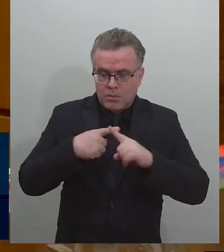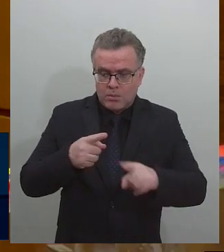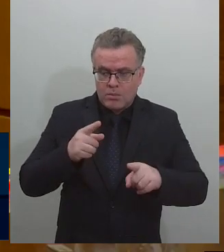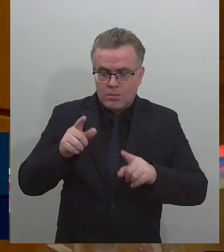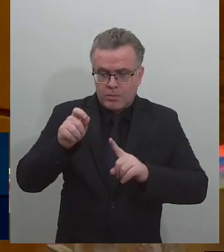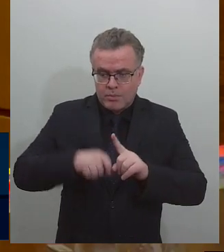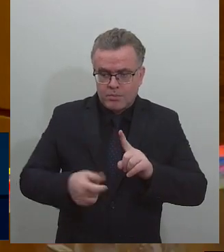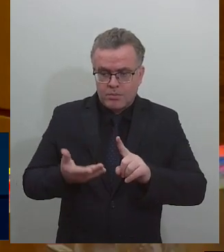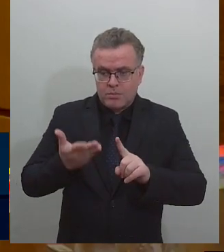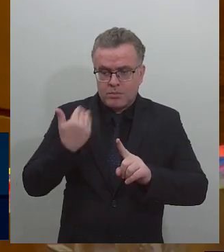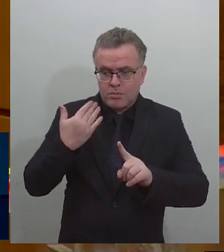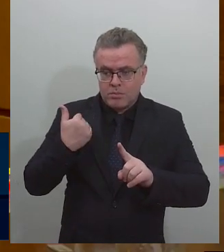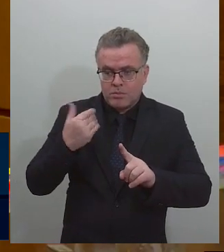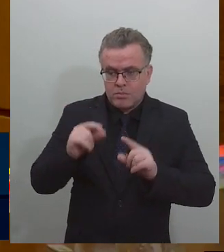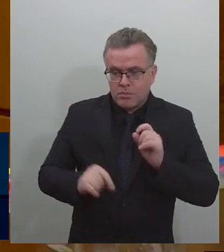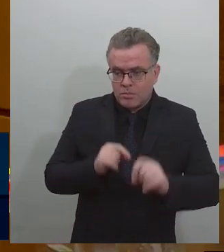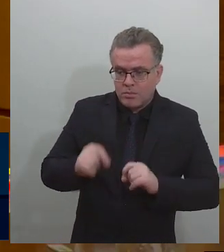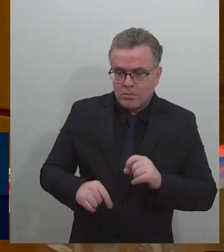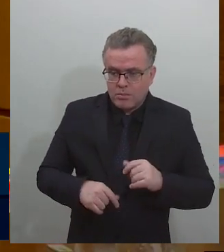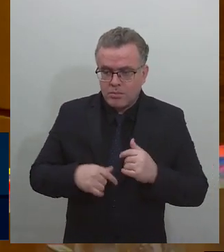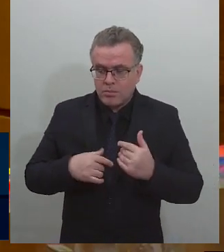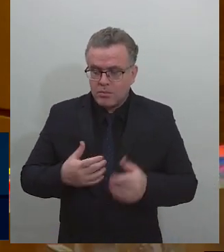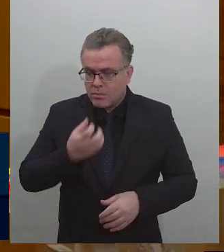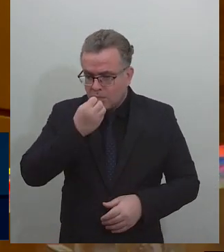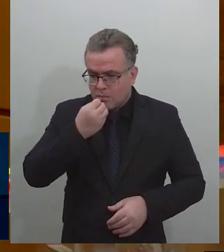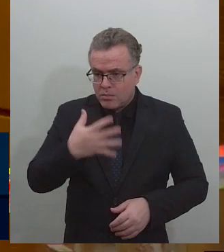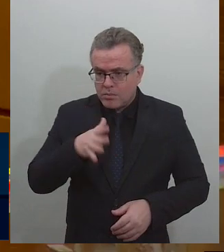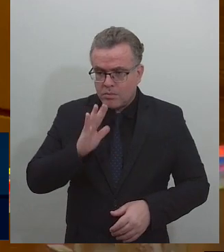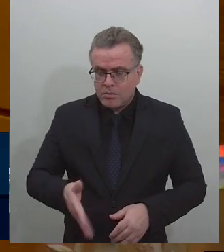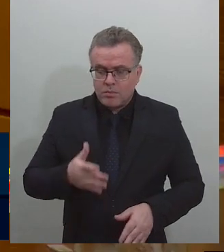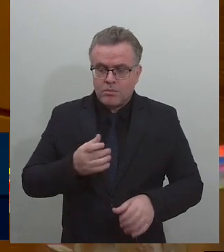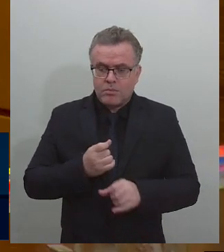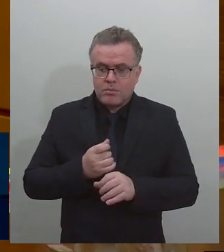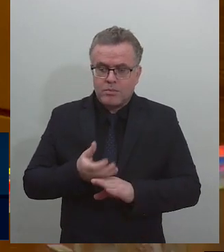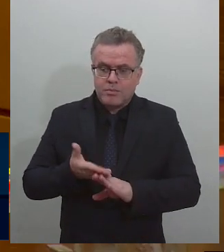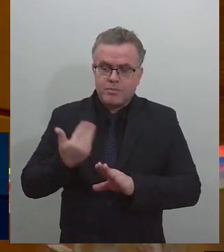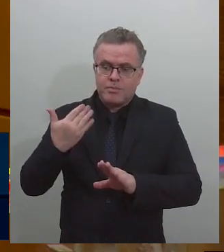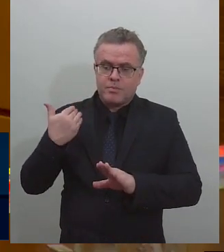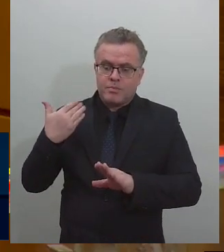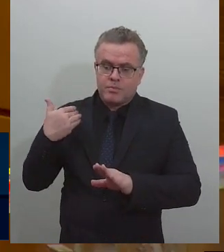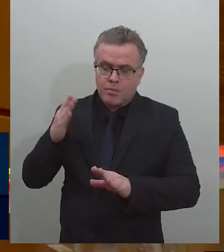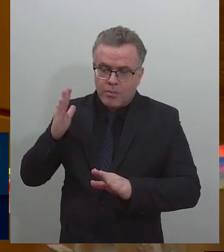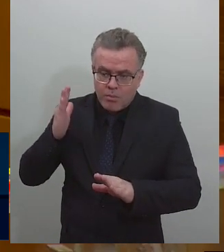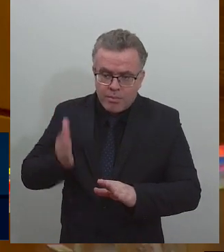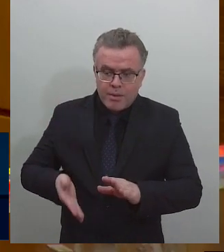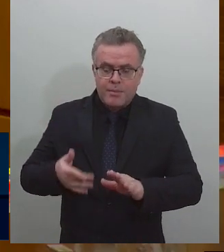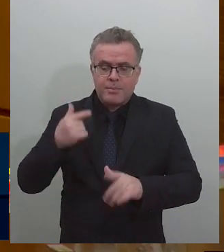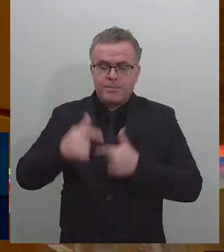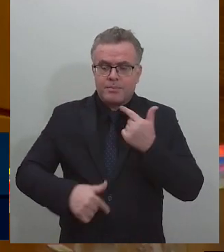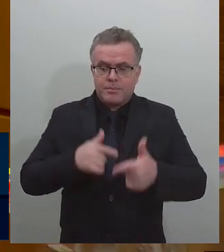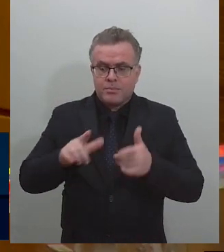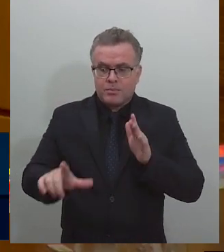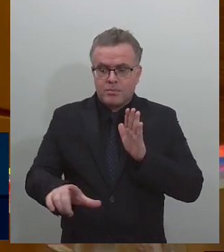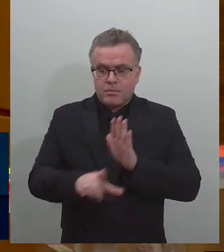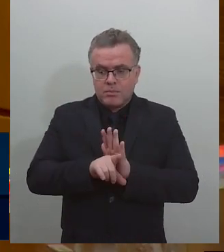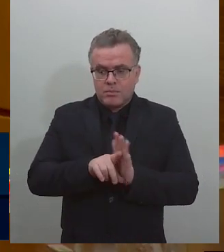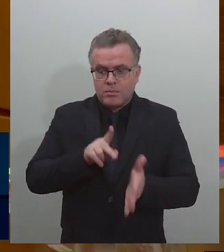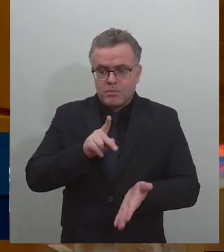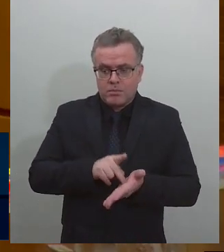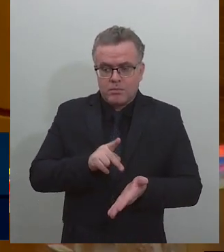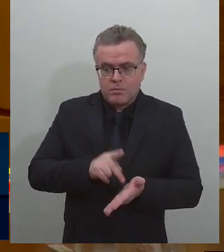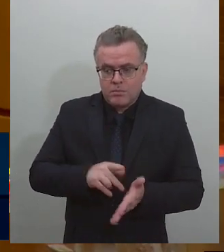um bom tempo, né, que a operação da lei seca não é realizada aqui no